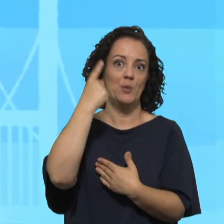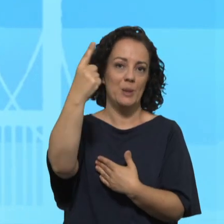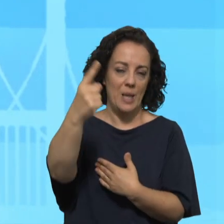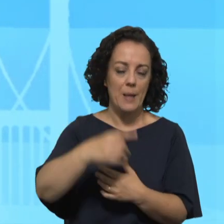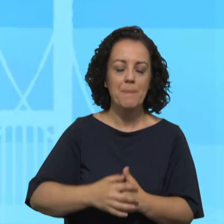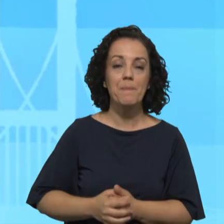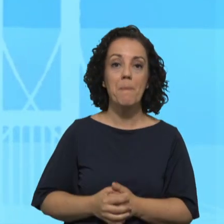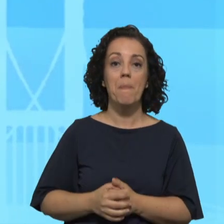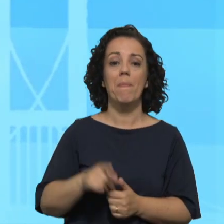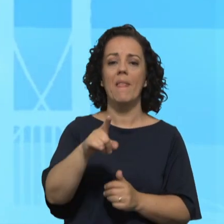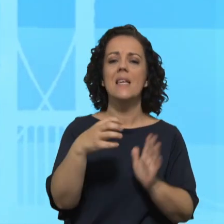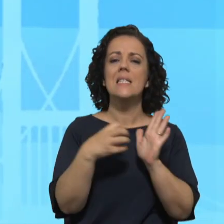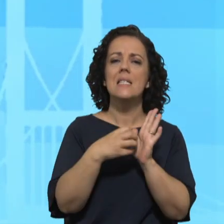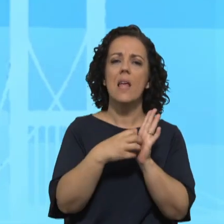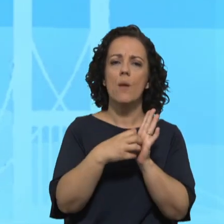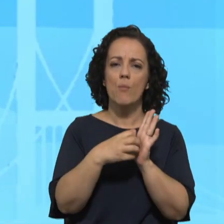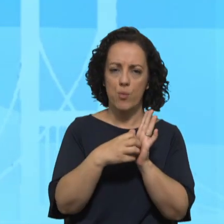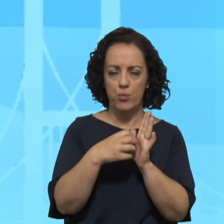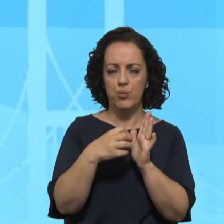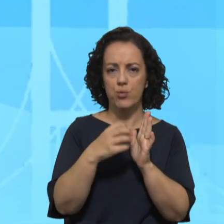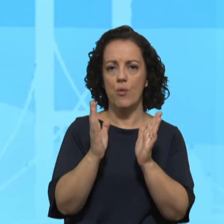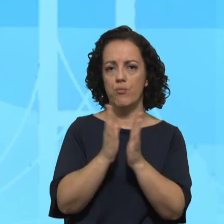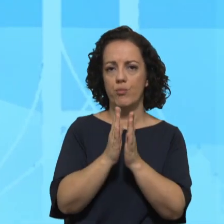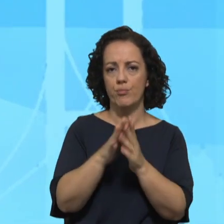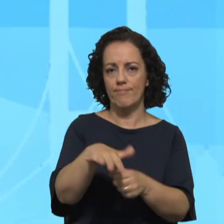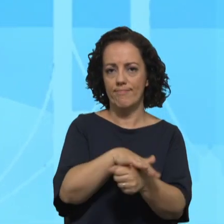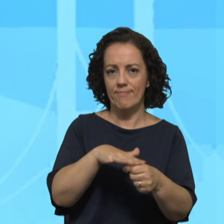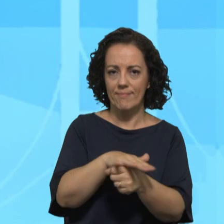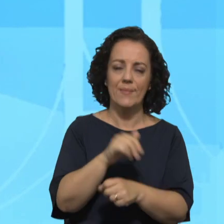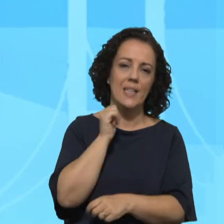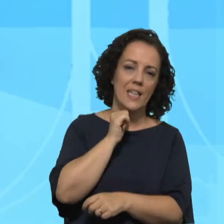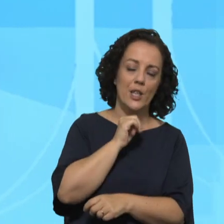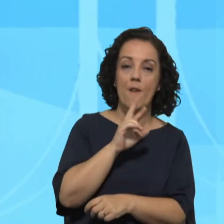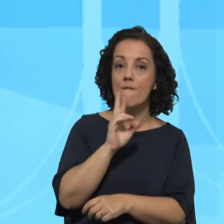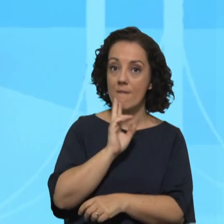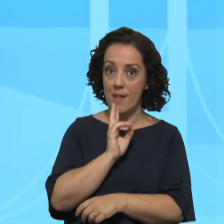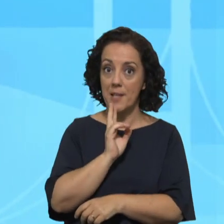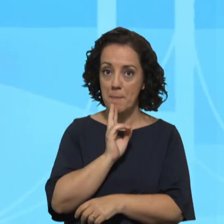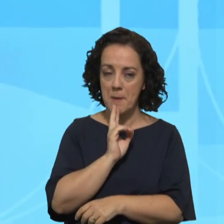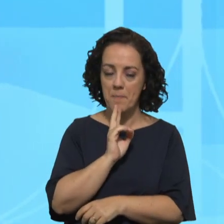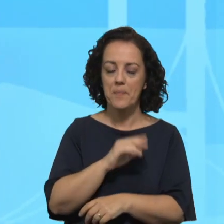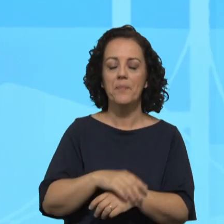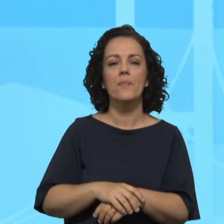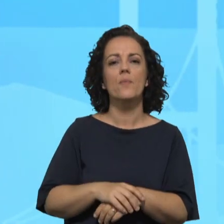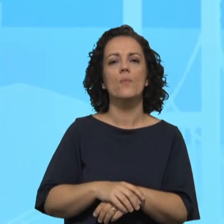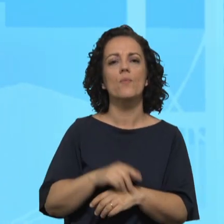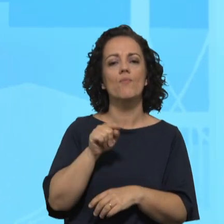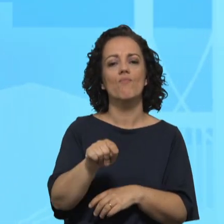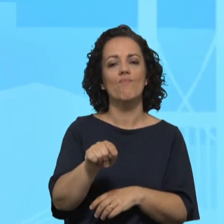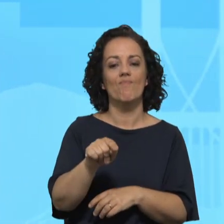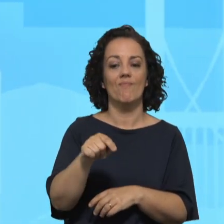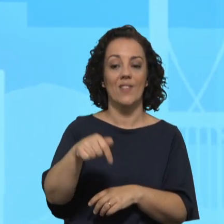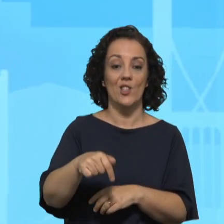por estes dias peregrinam pela Diocese de Leiria-Fátima, eles esta